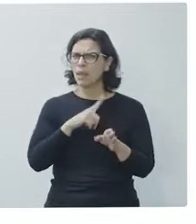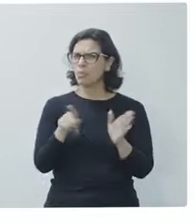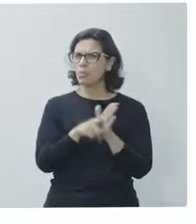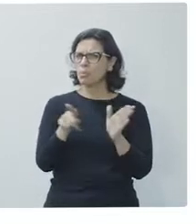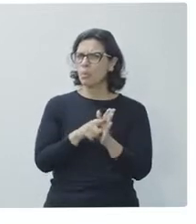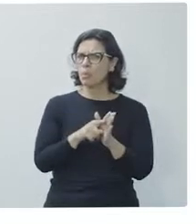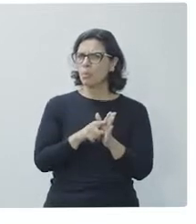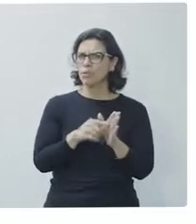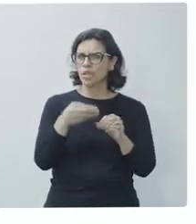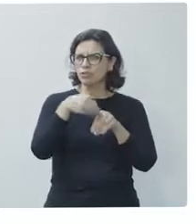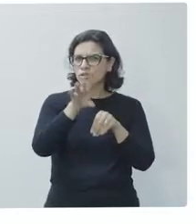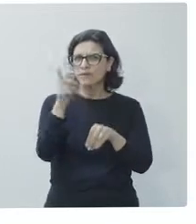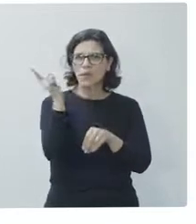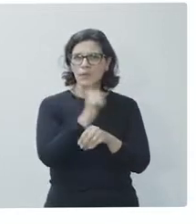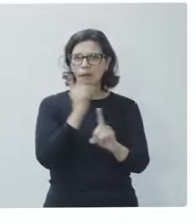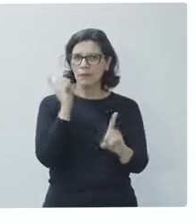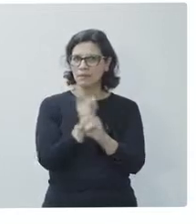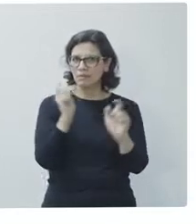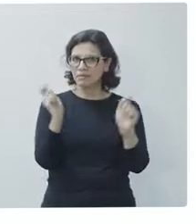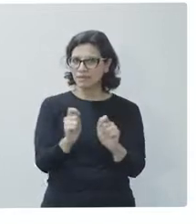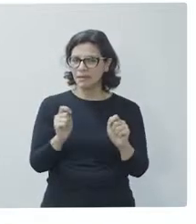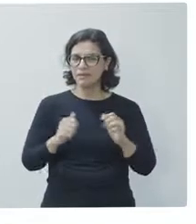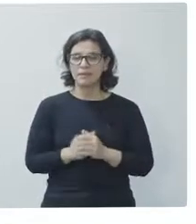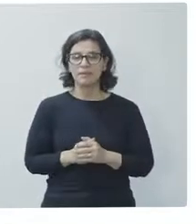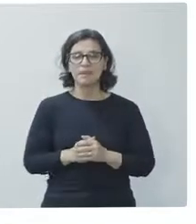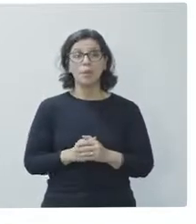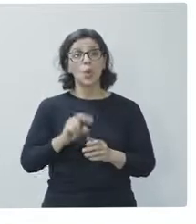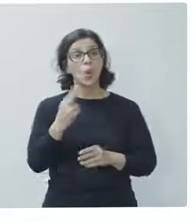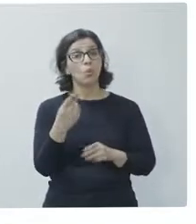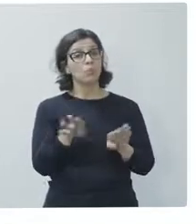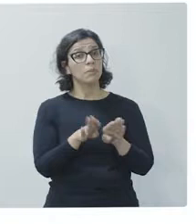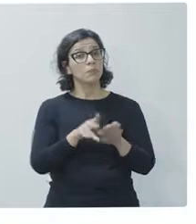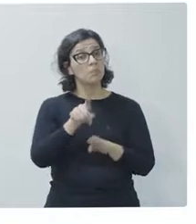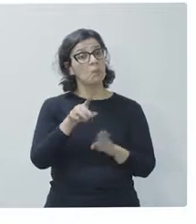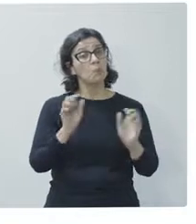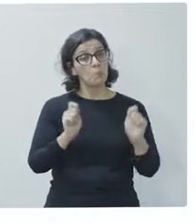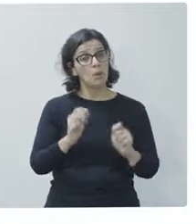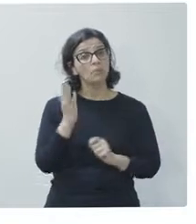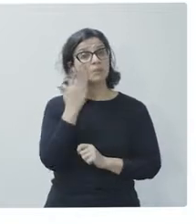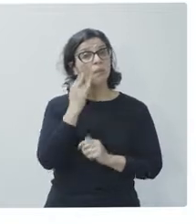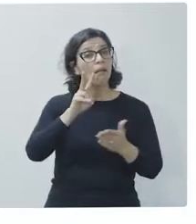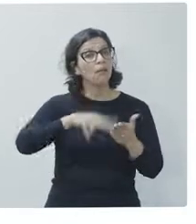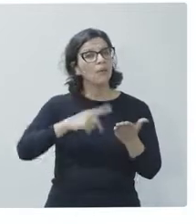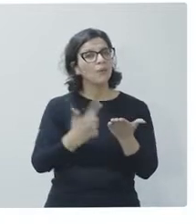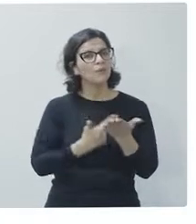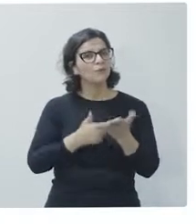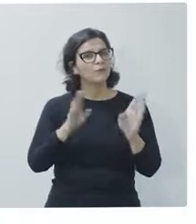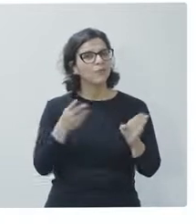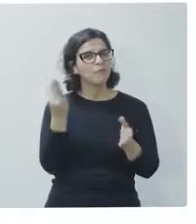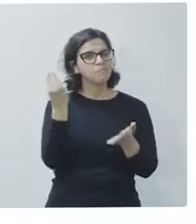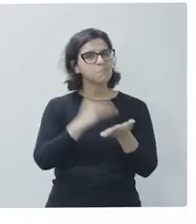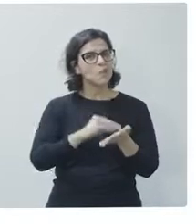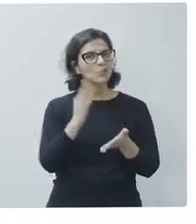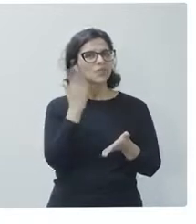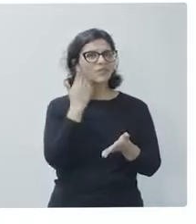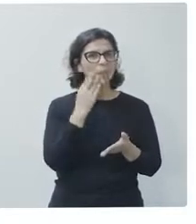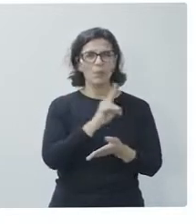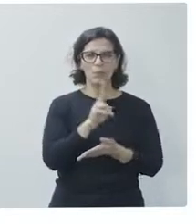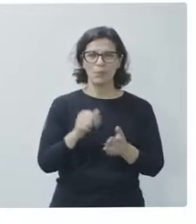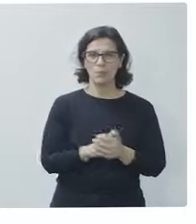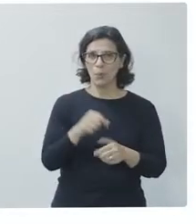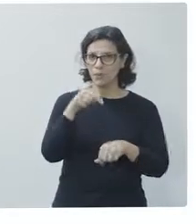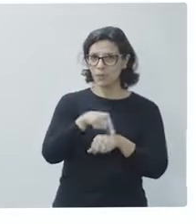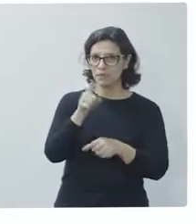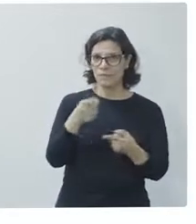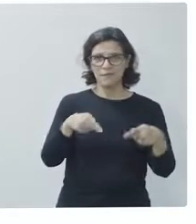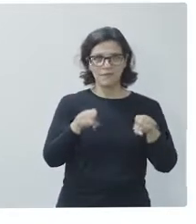essas palavras vocês conseguem pesquisar e chegar à obra. Ou mesmo, se você já leu essa história, com certeza você sabe qual é.